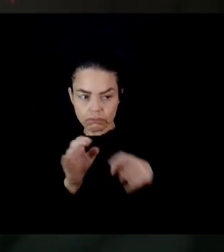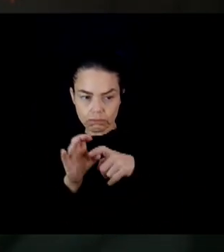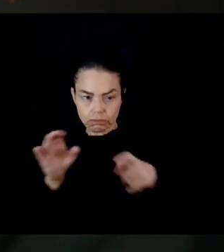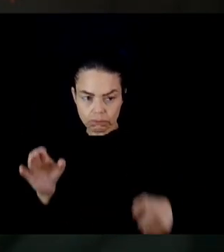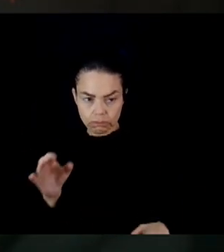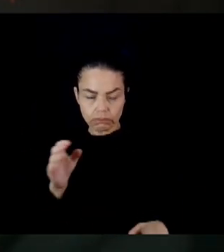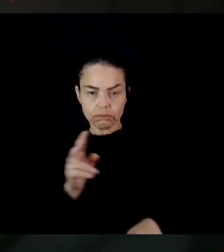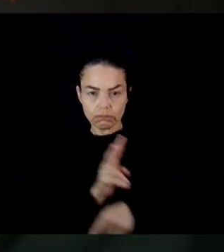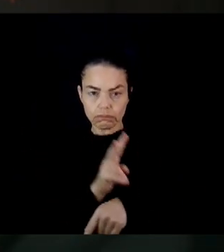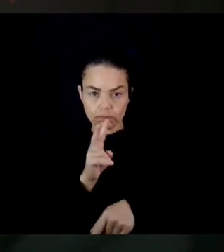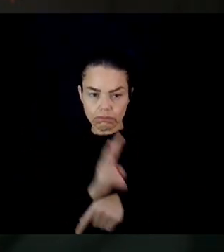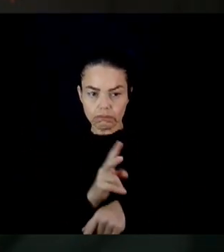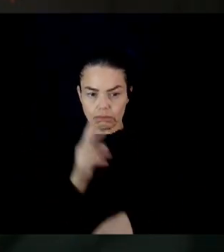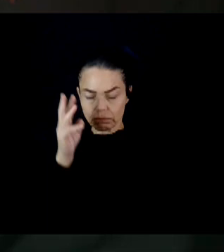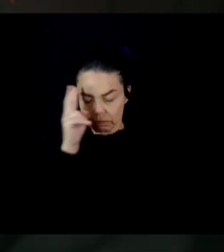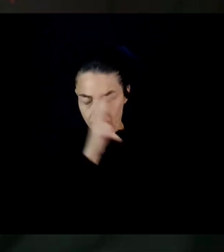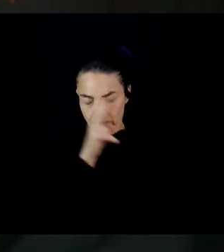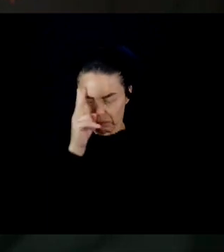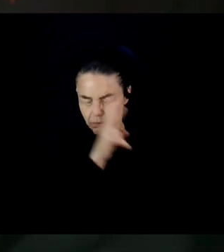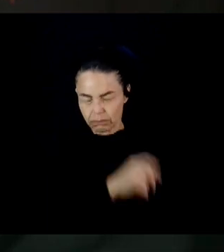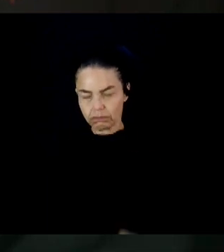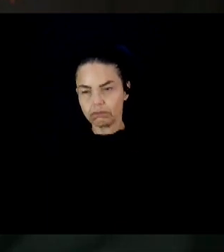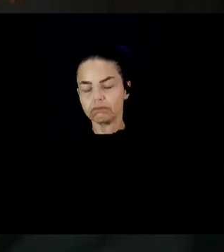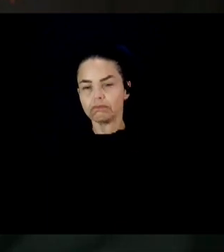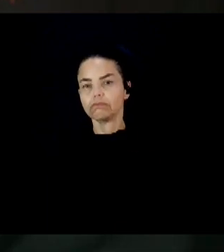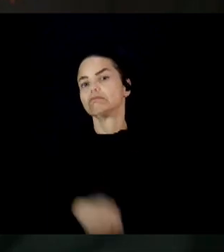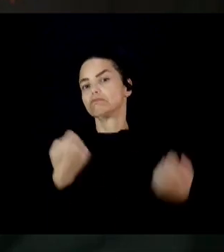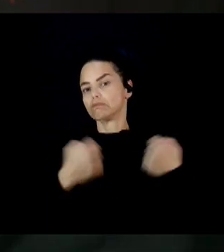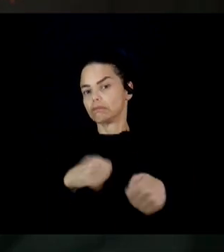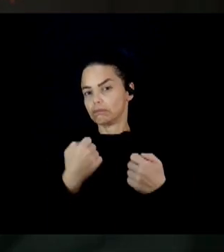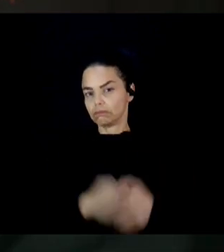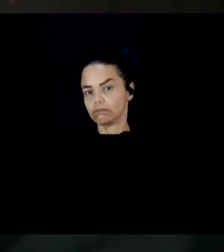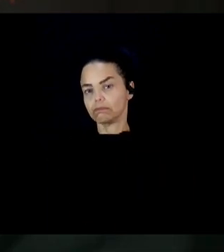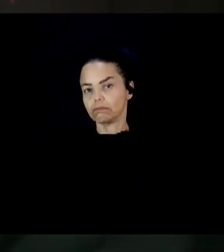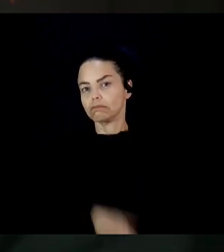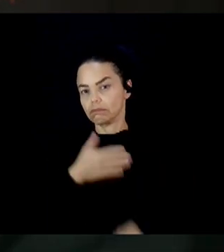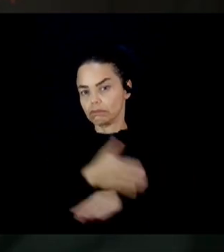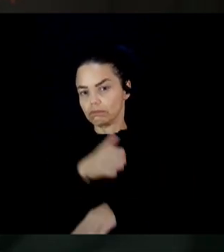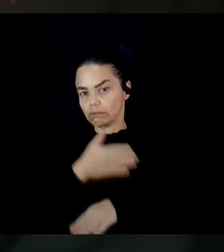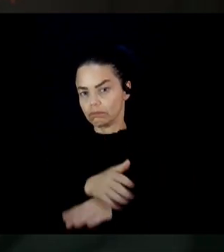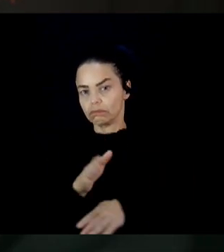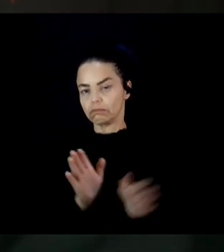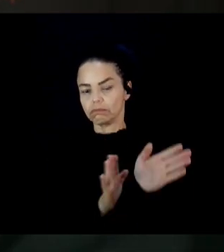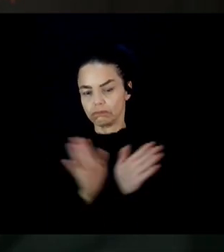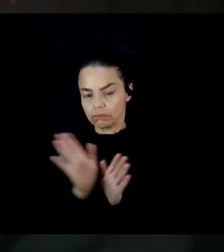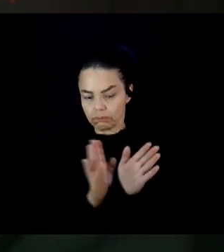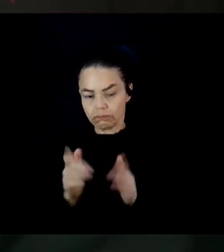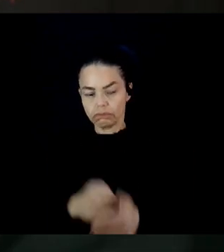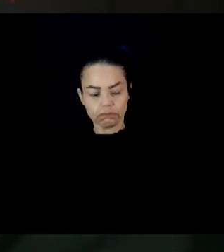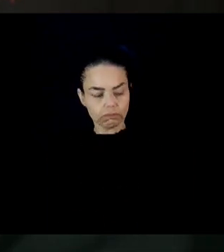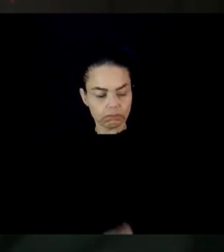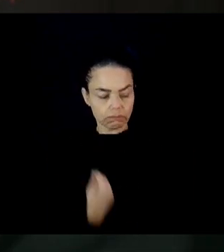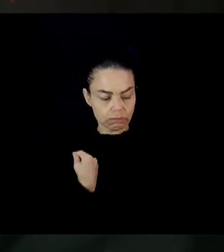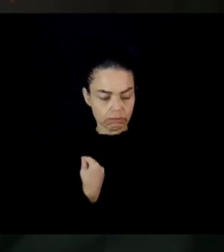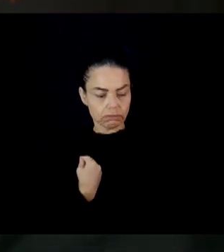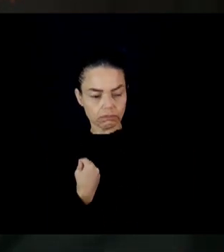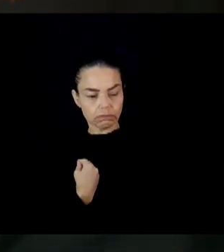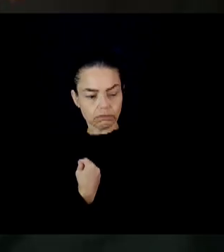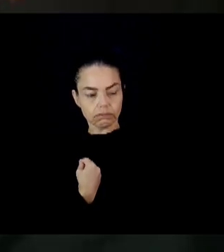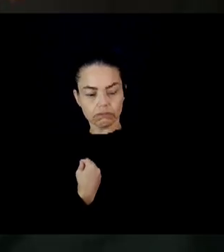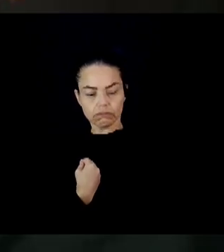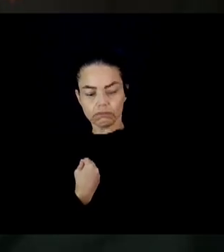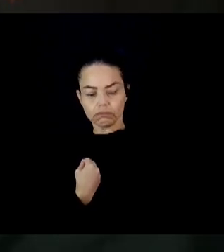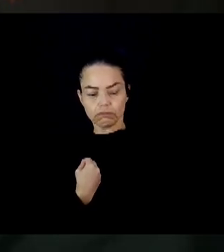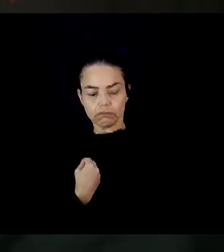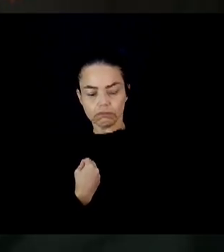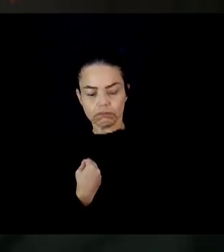preservação de memórias e a necessidade das práticas de acessibilidade, convivência social, essa questão